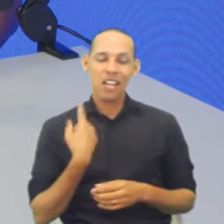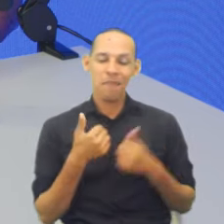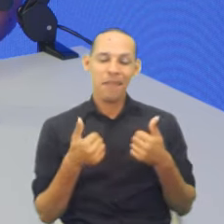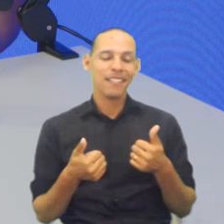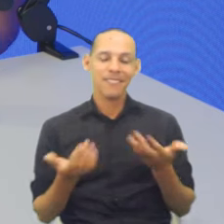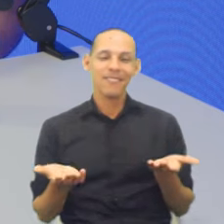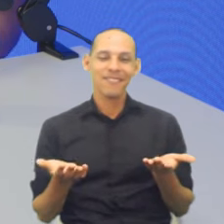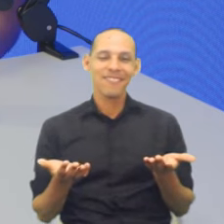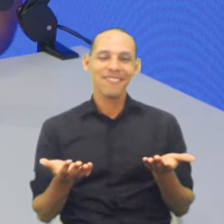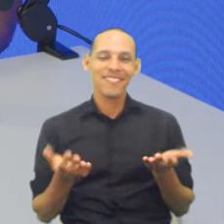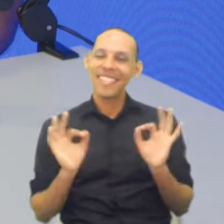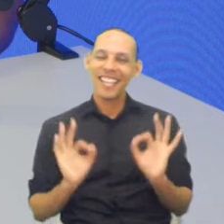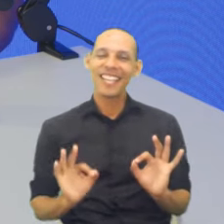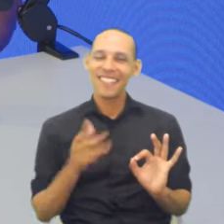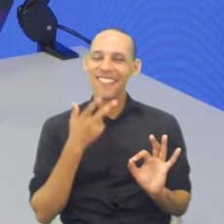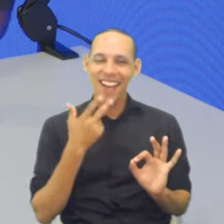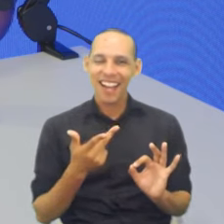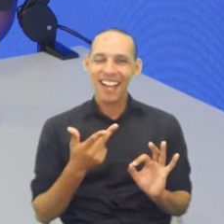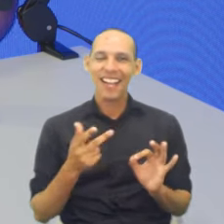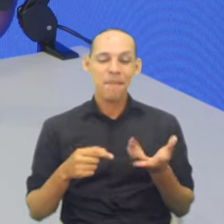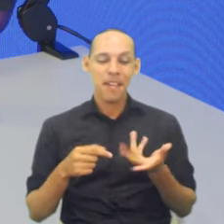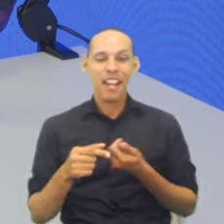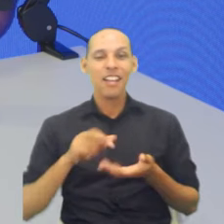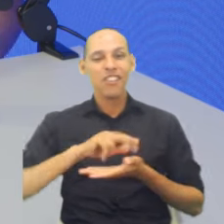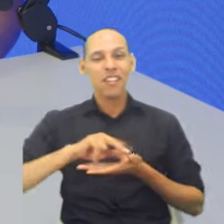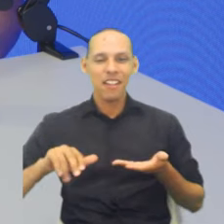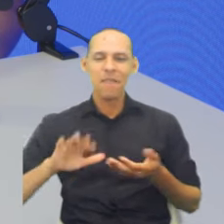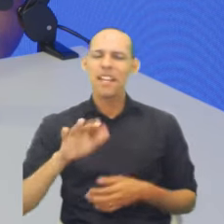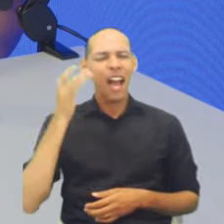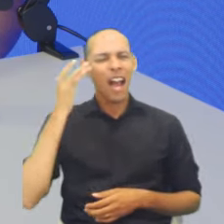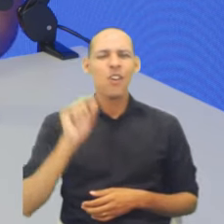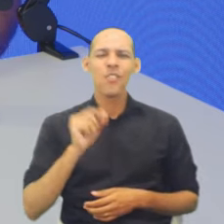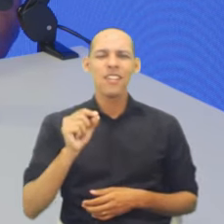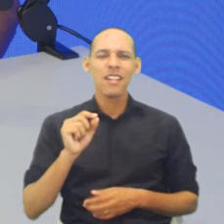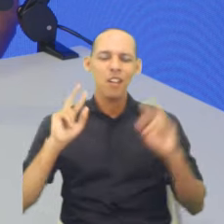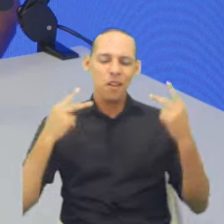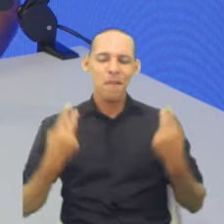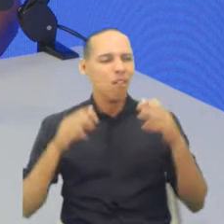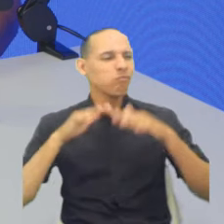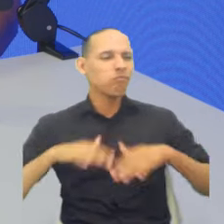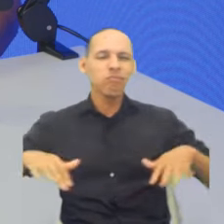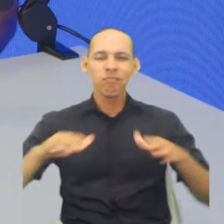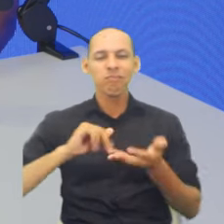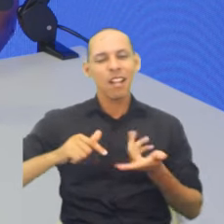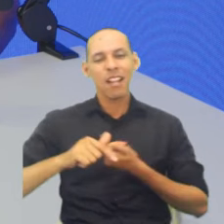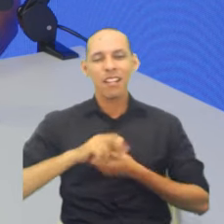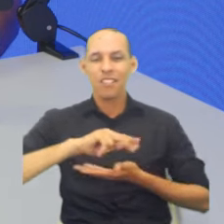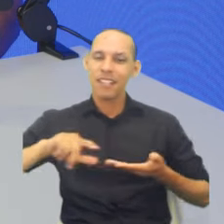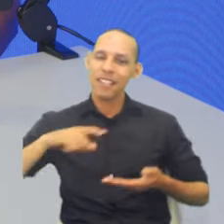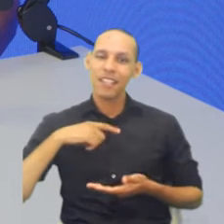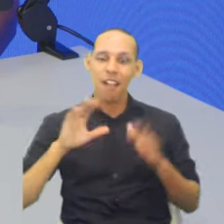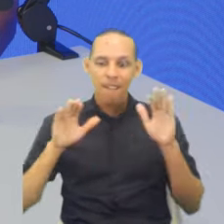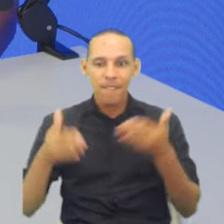então tá tudo certo a gente falar habilidades diversas mas de verdade eu acredito que todos os seres humanos têm habilidades diversas e quanto mais específico a